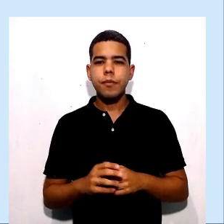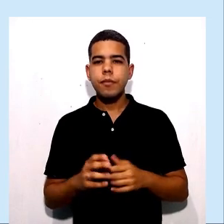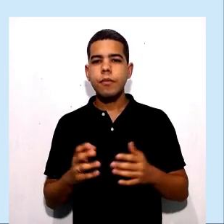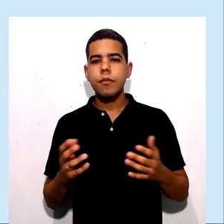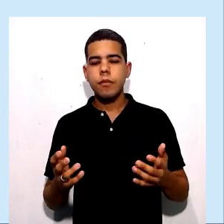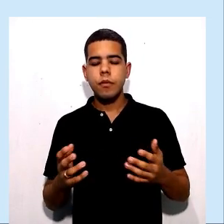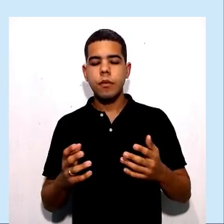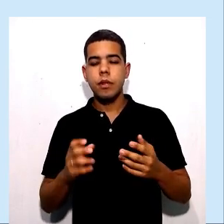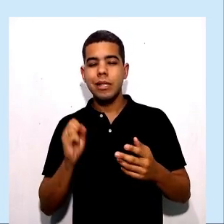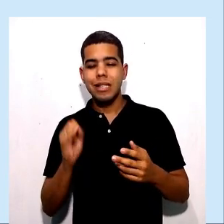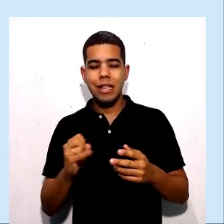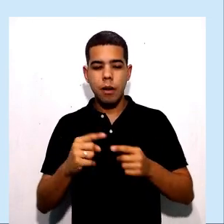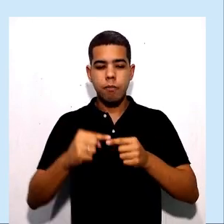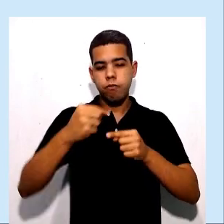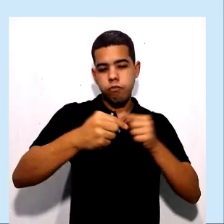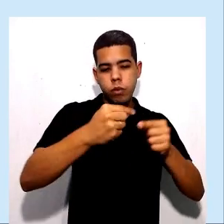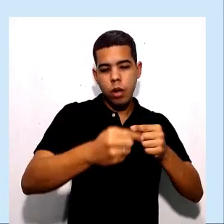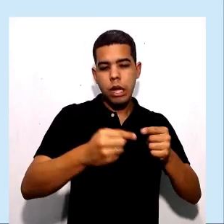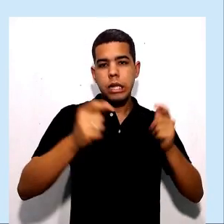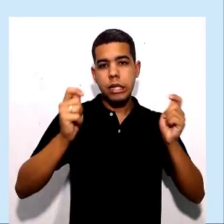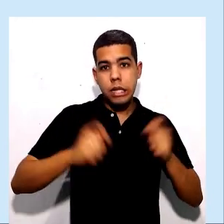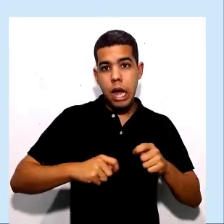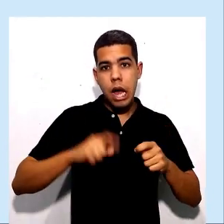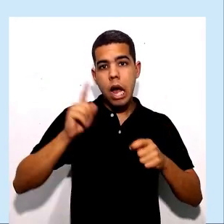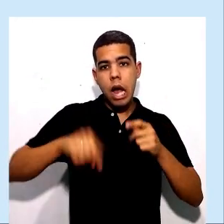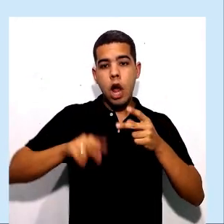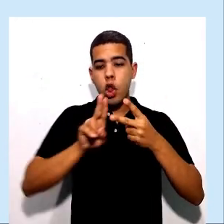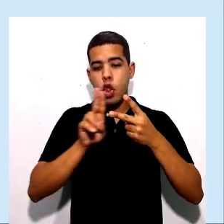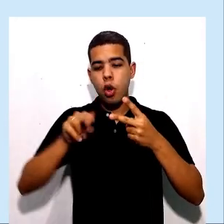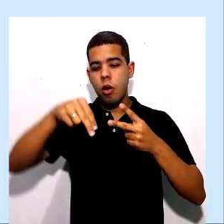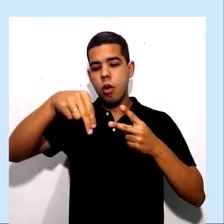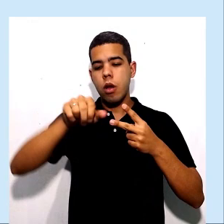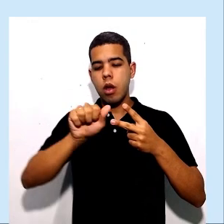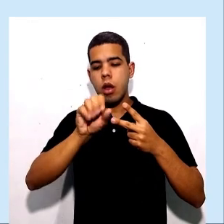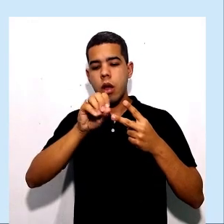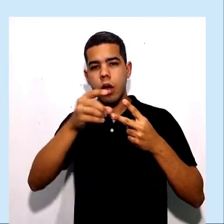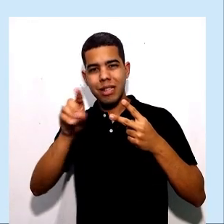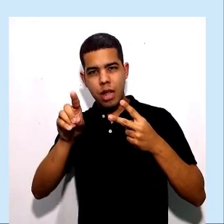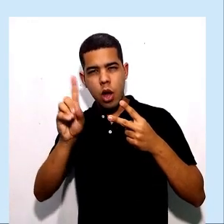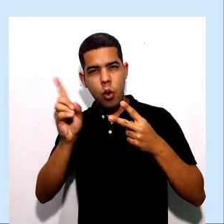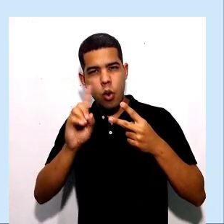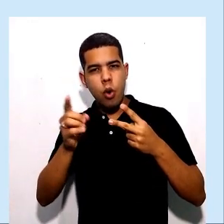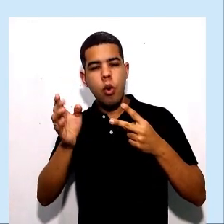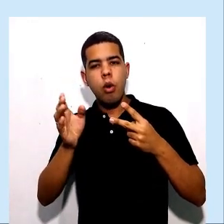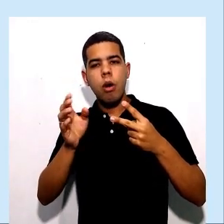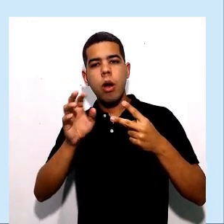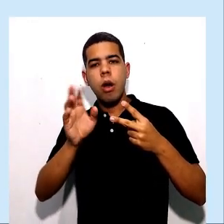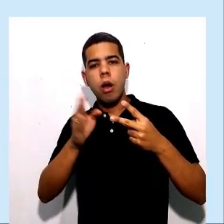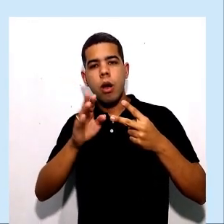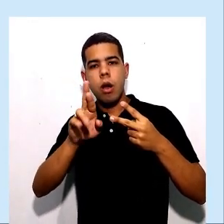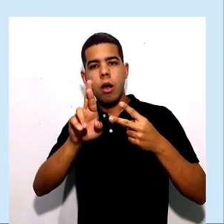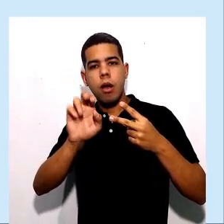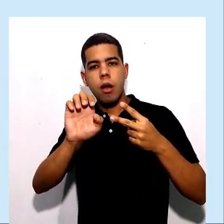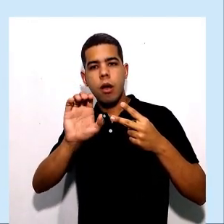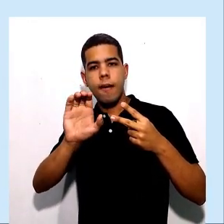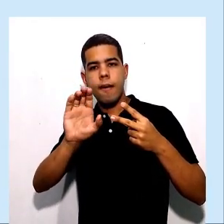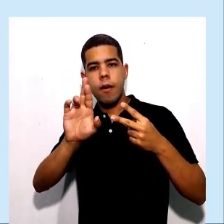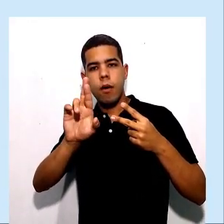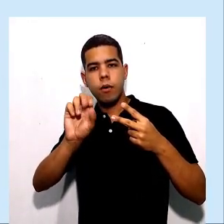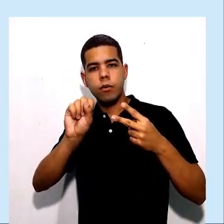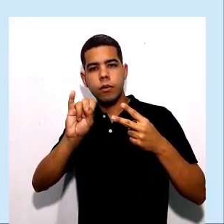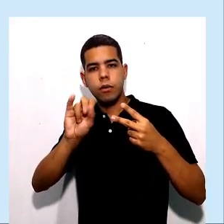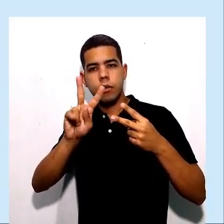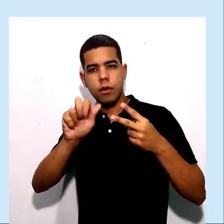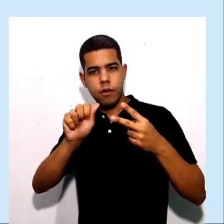posição, é não recursiva. Veja que a gente conseguiu determinar o elemento da sequência através da posição 10, o